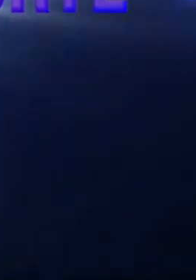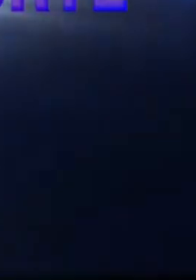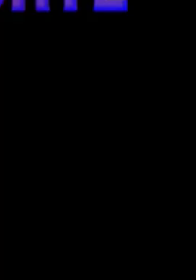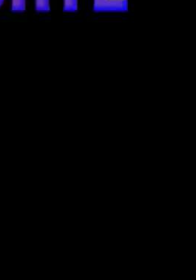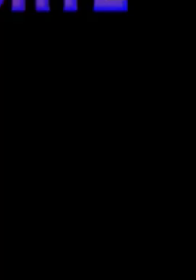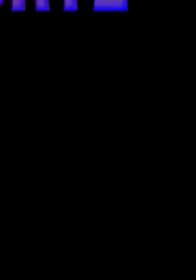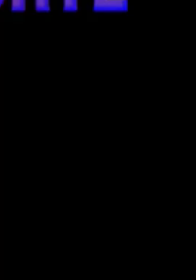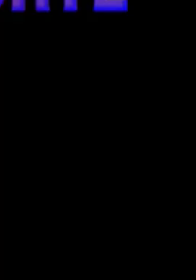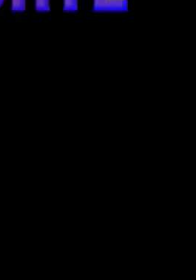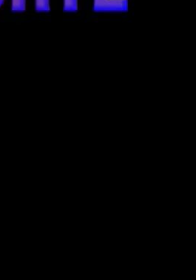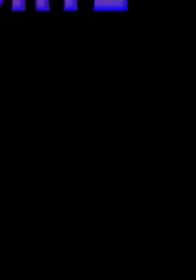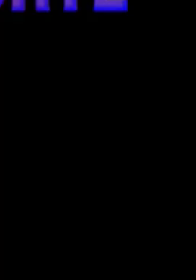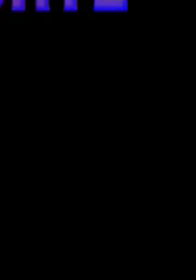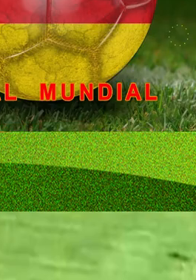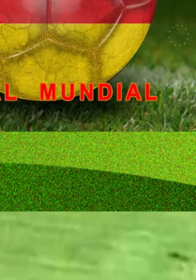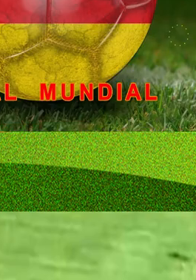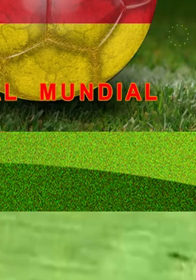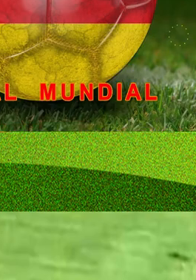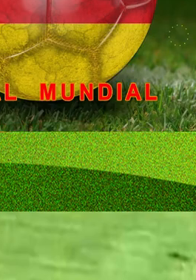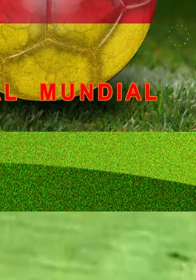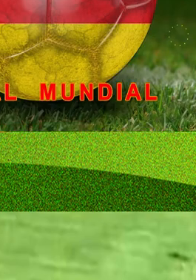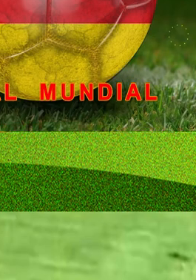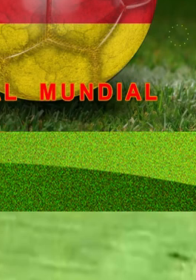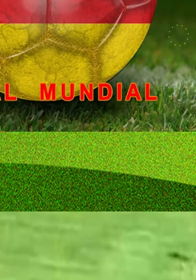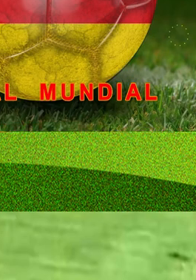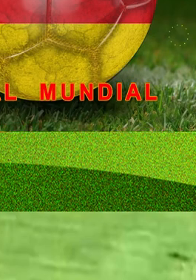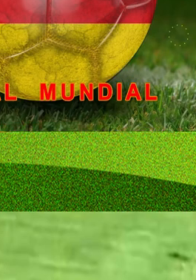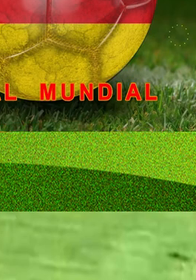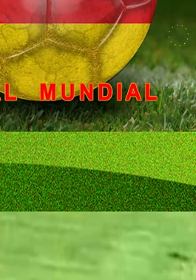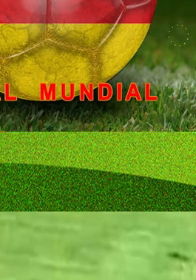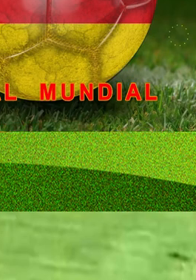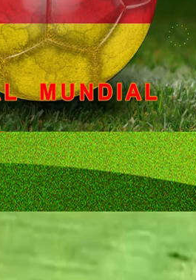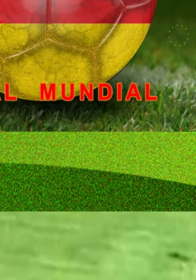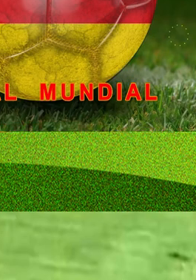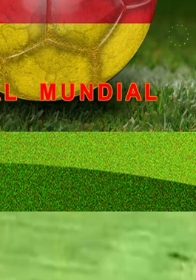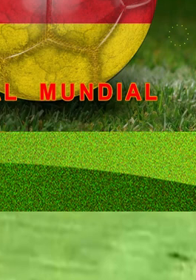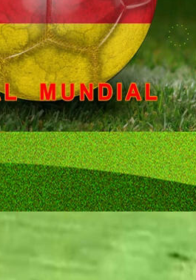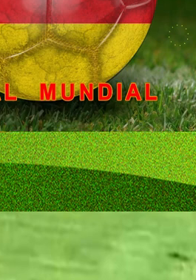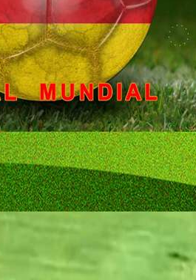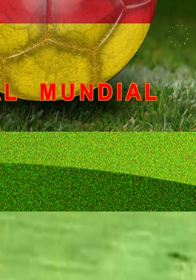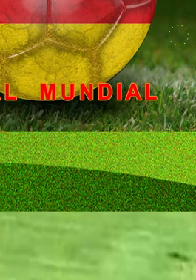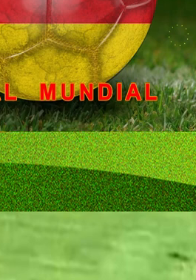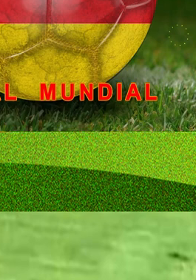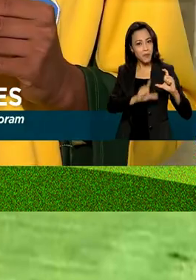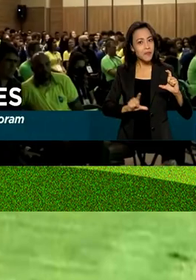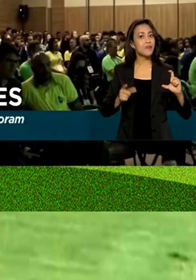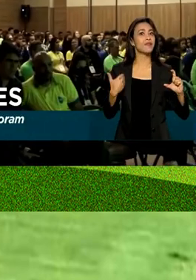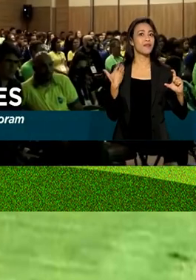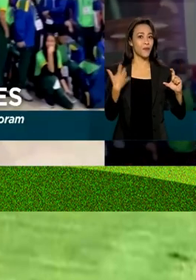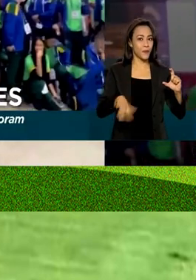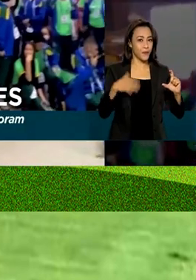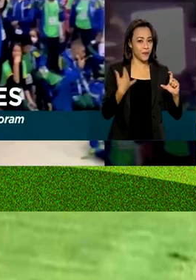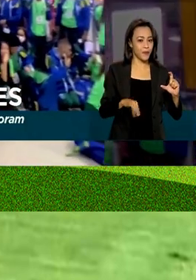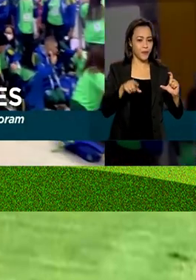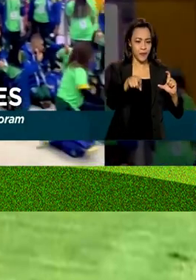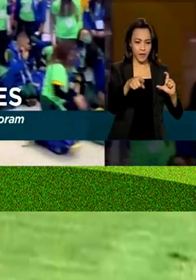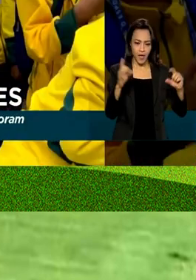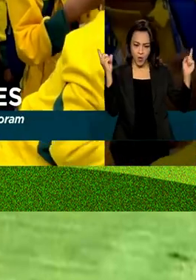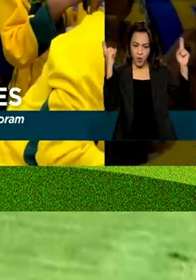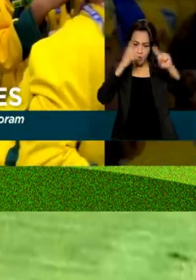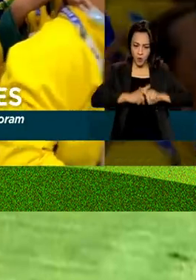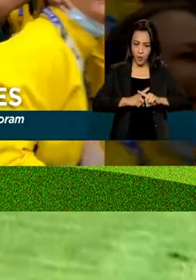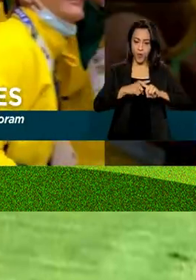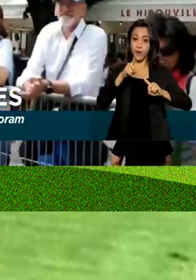Tele Brasil no Esporte. Começamos o primeiro assunto falando dos estudantes que disputaram as chamadas